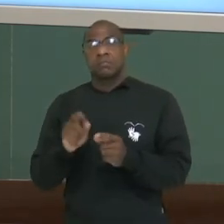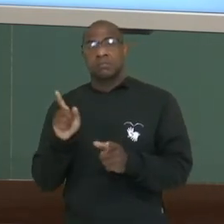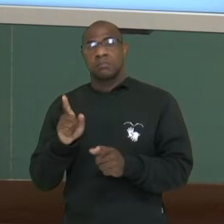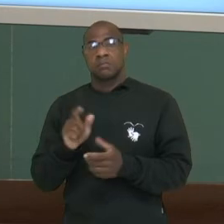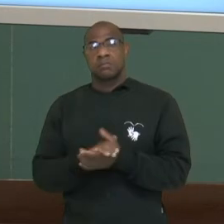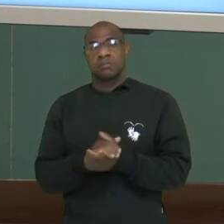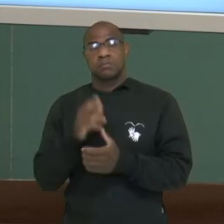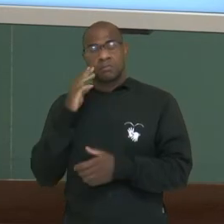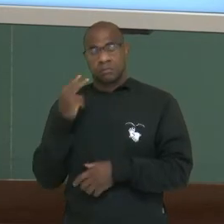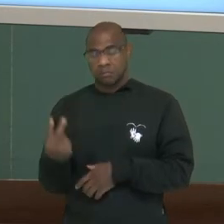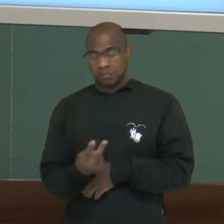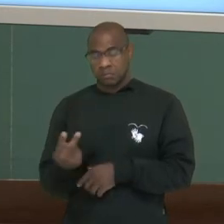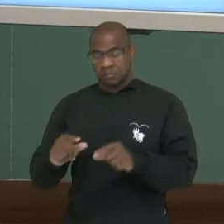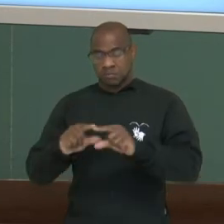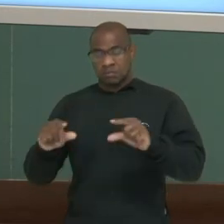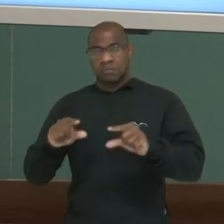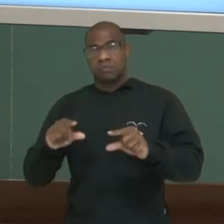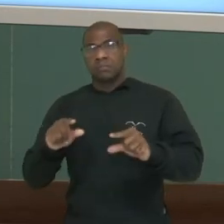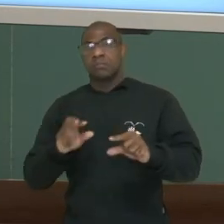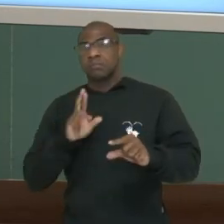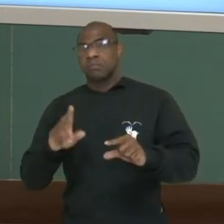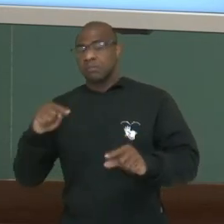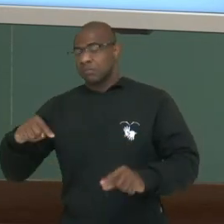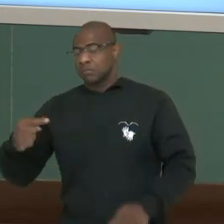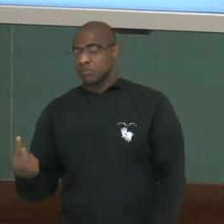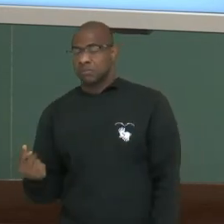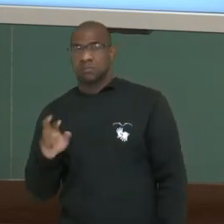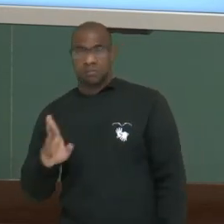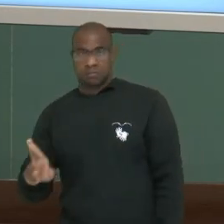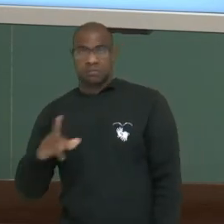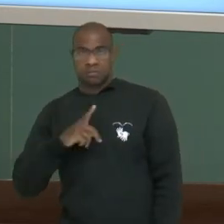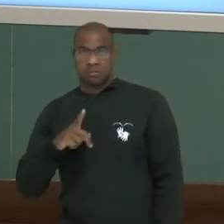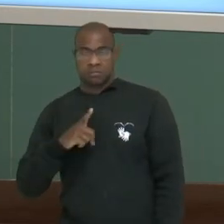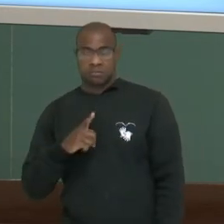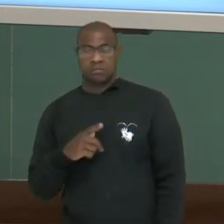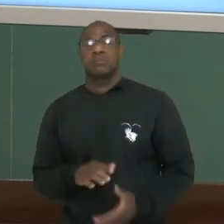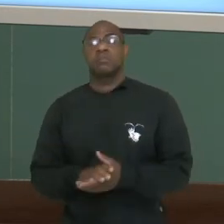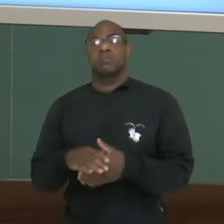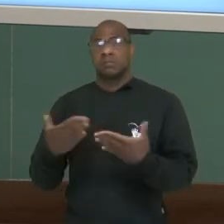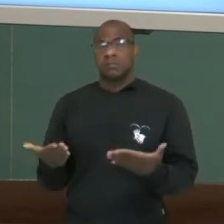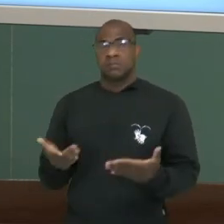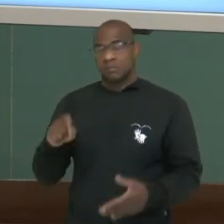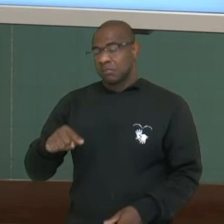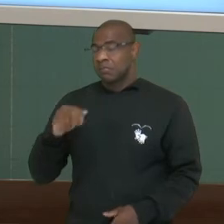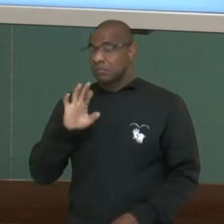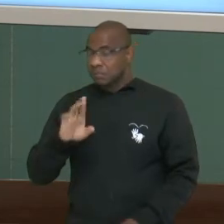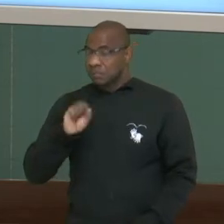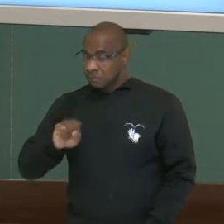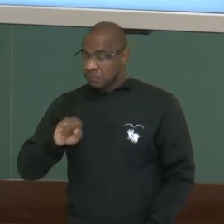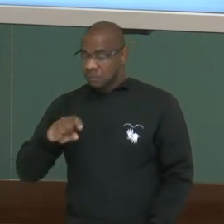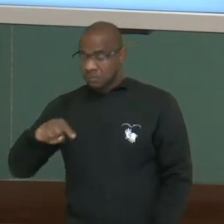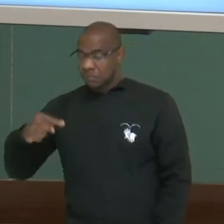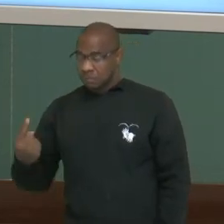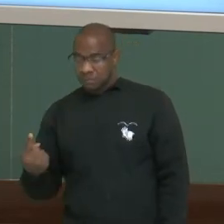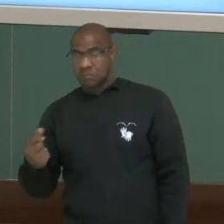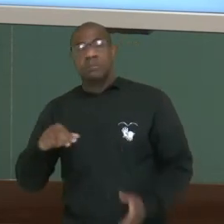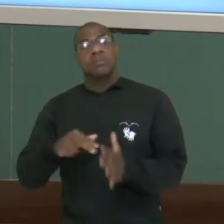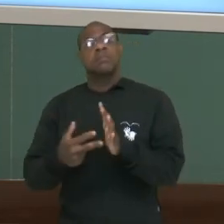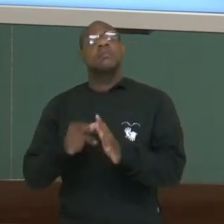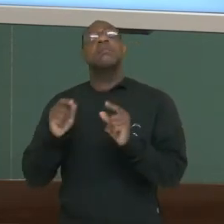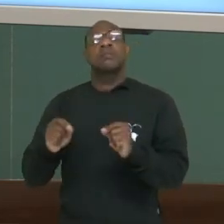produto entre as duas vai dar menos 1. Se o produto entre as duas der menos 1, significa que elas